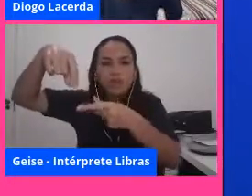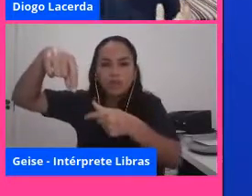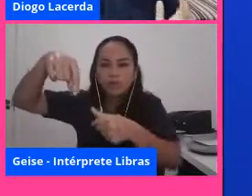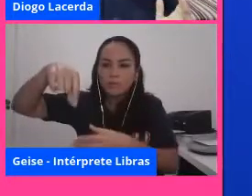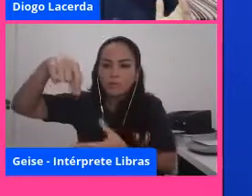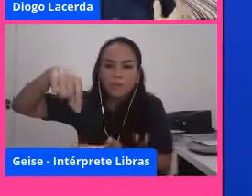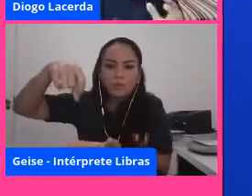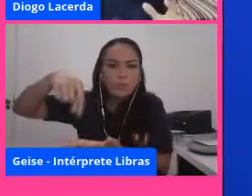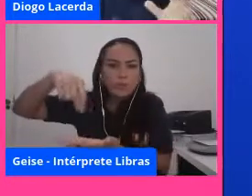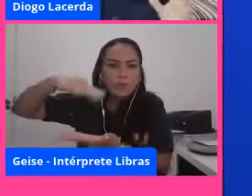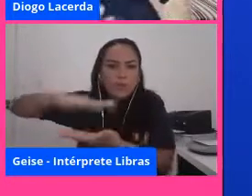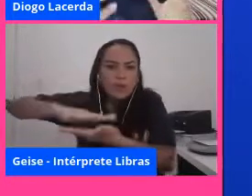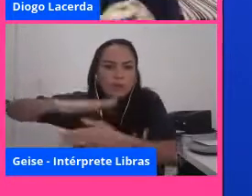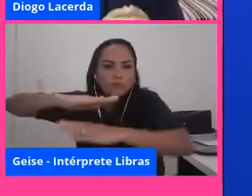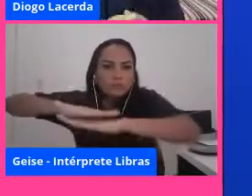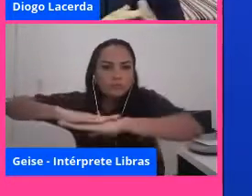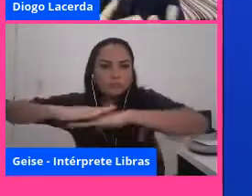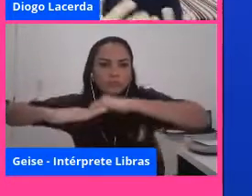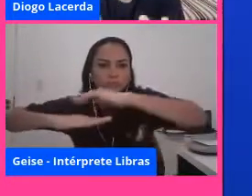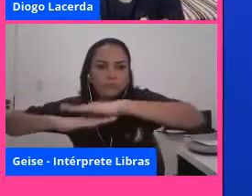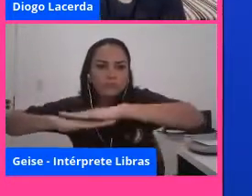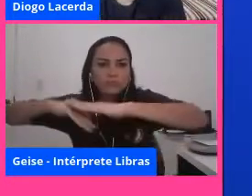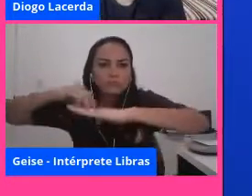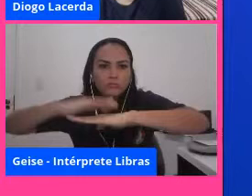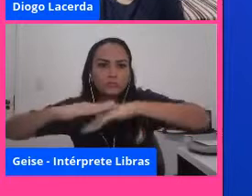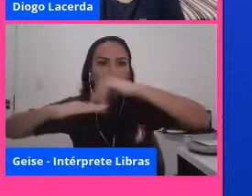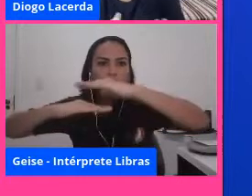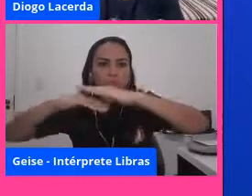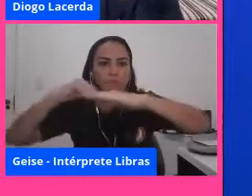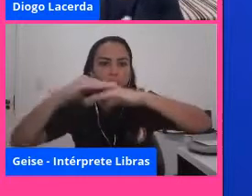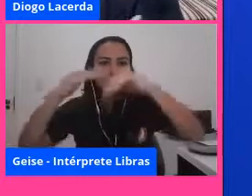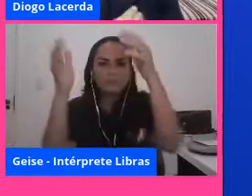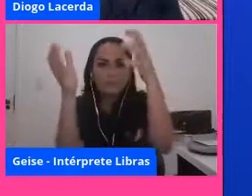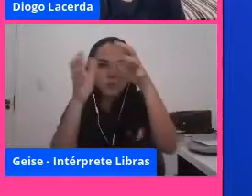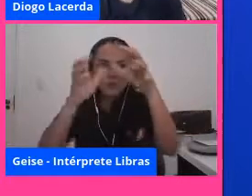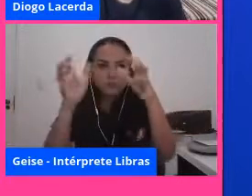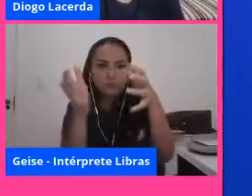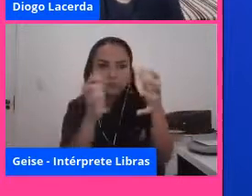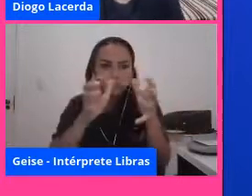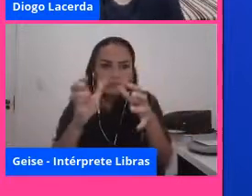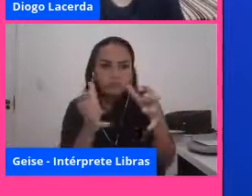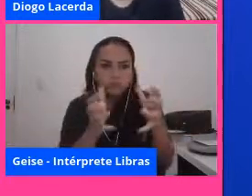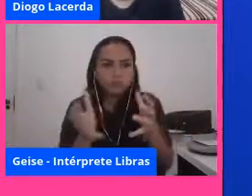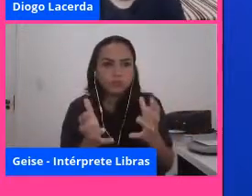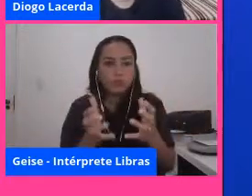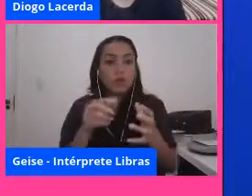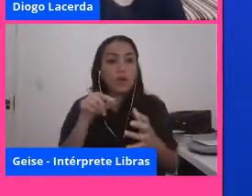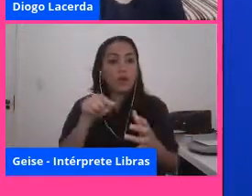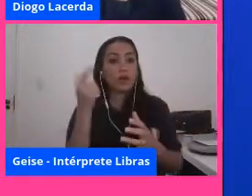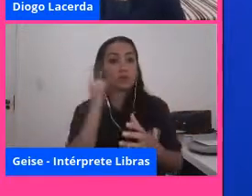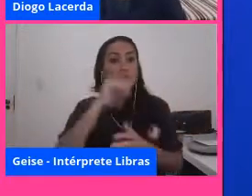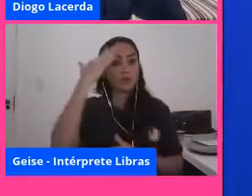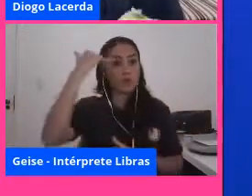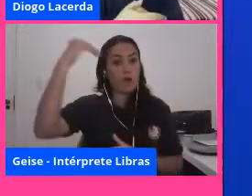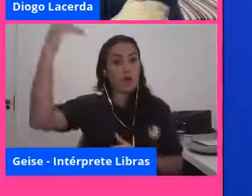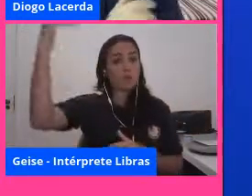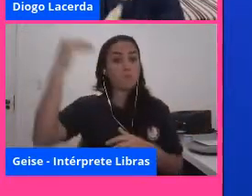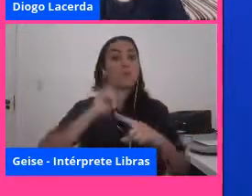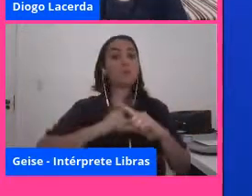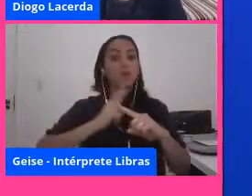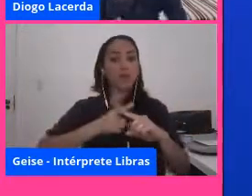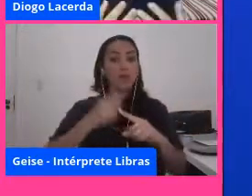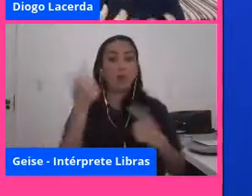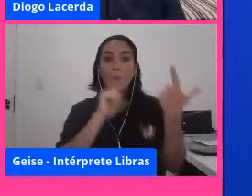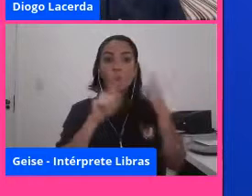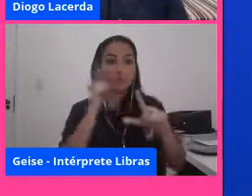popular? Porque essa impressão 3D, você consegue fazer de forma rápida os protótipos, certo? E você consegue criar